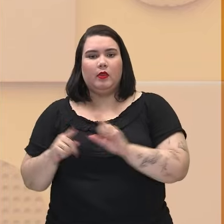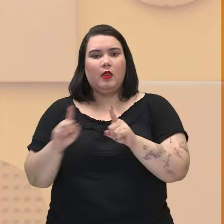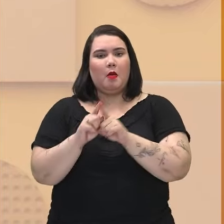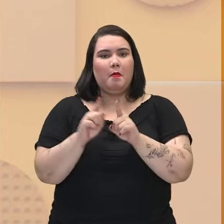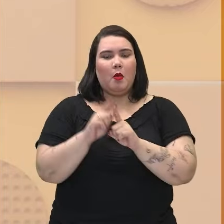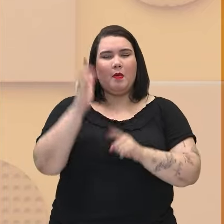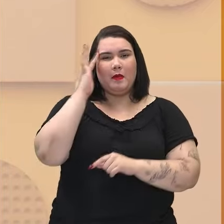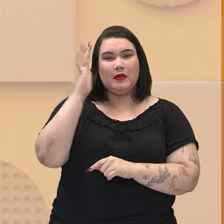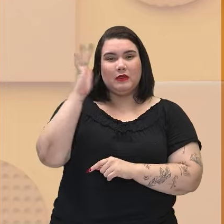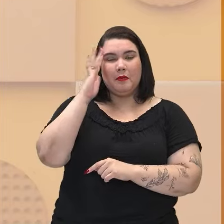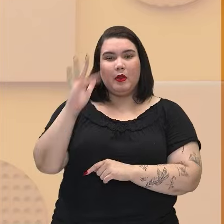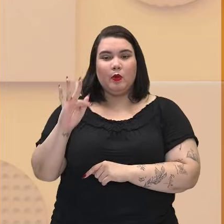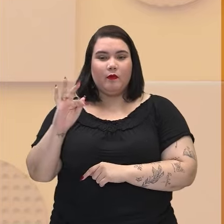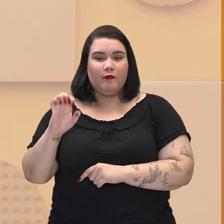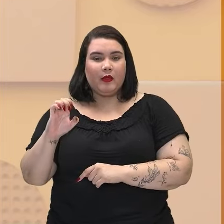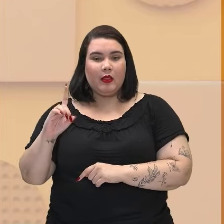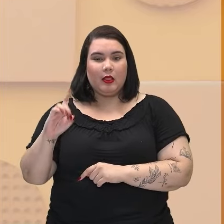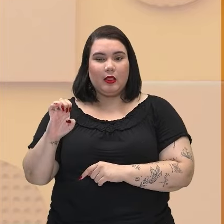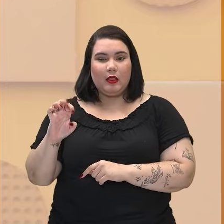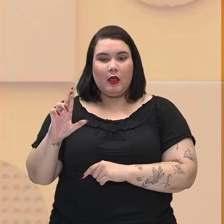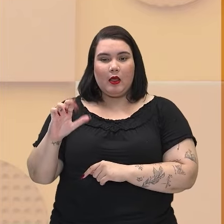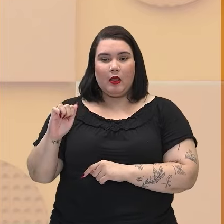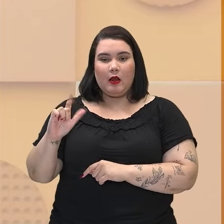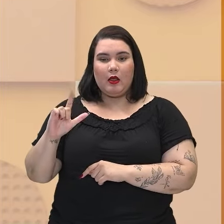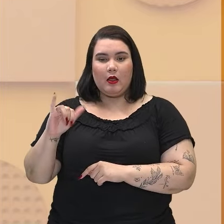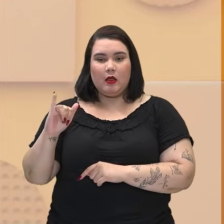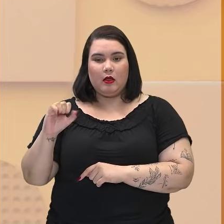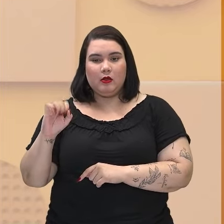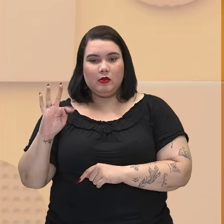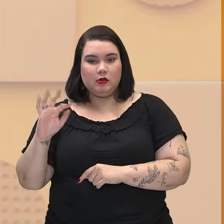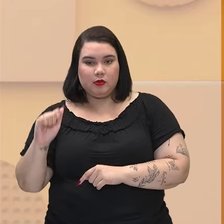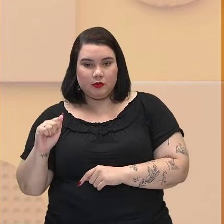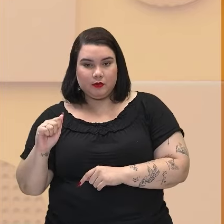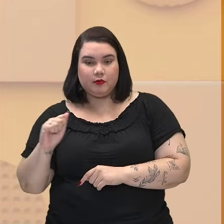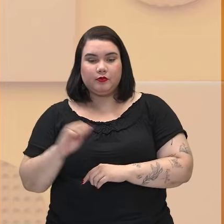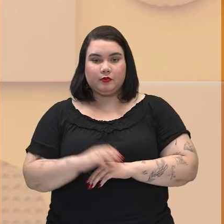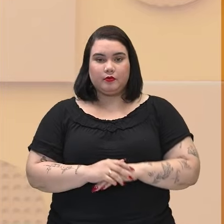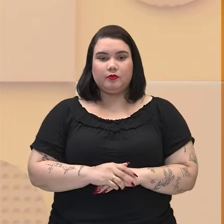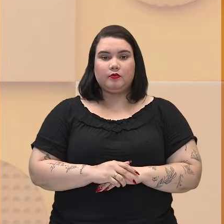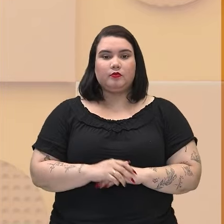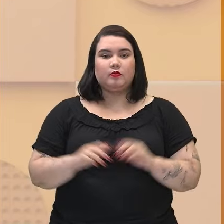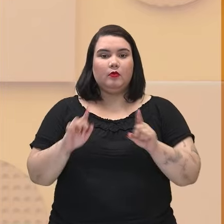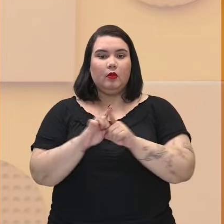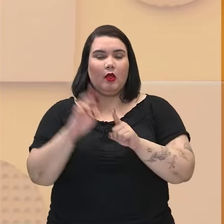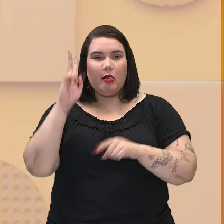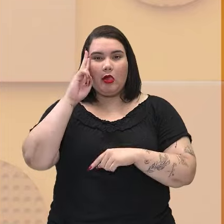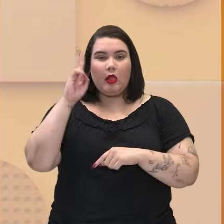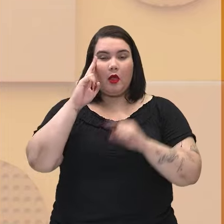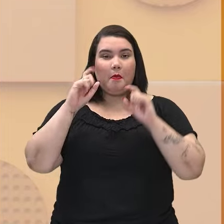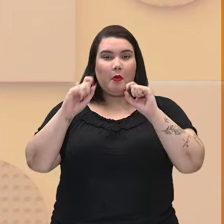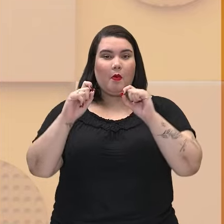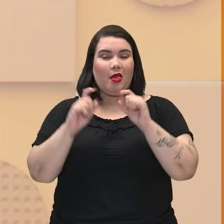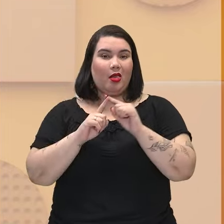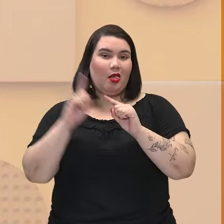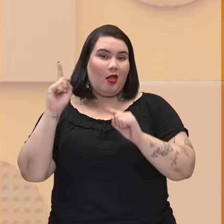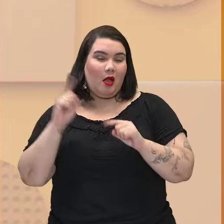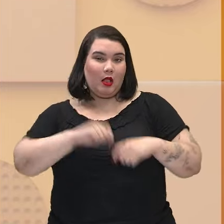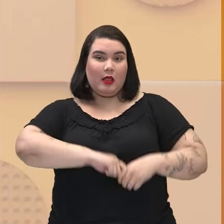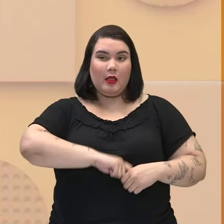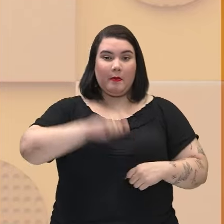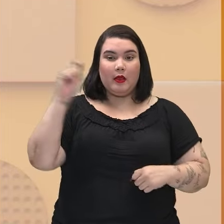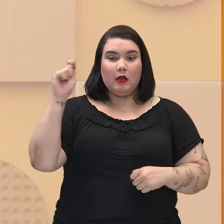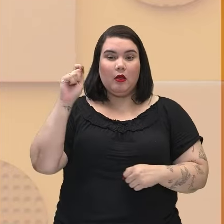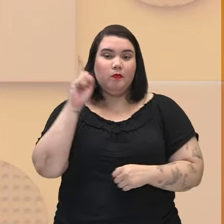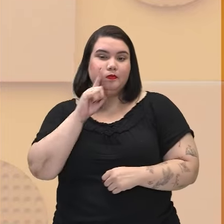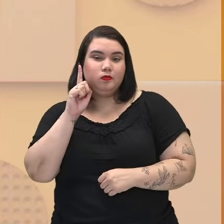federalista, tal qual, por exemplo, aconteceu no episódio que a gente já viu, dentro da independência dos Estados Unidos, da Inglaterra, tá bom? Então, o